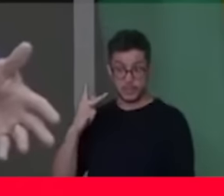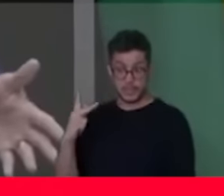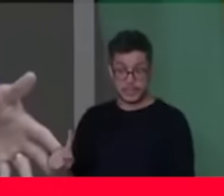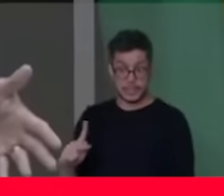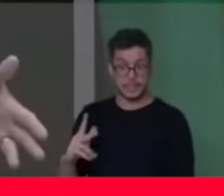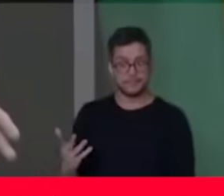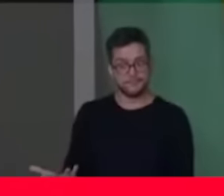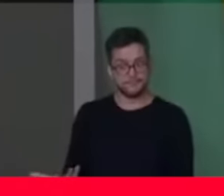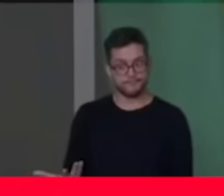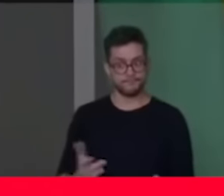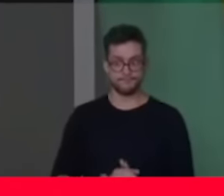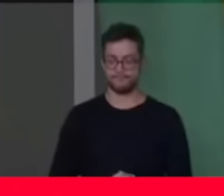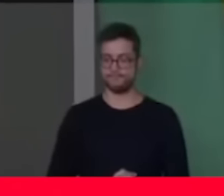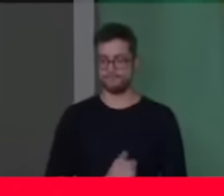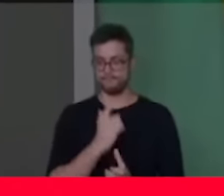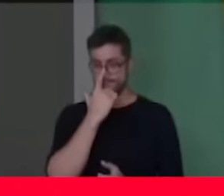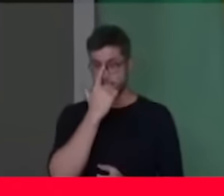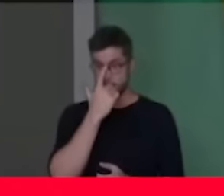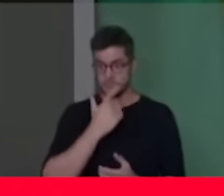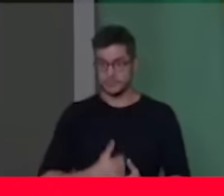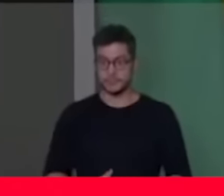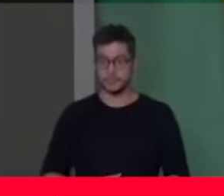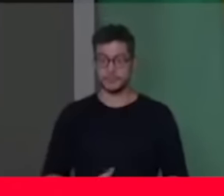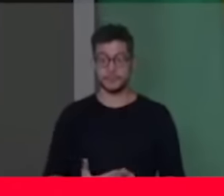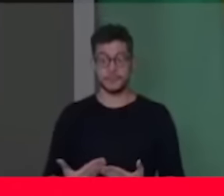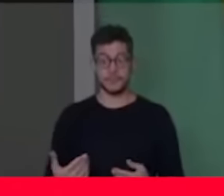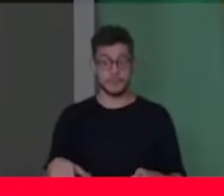Amazônia. Fevereiro aumentou em